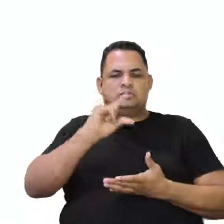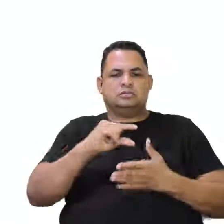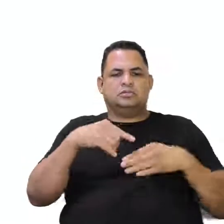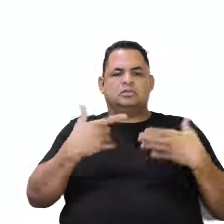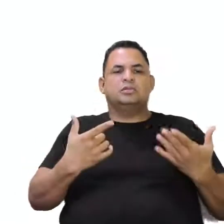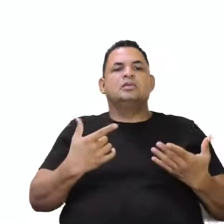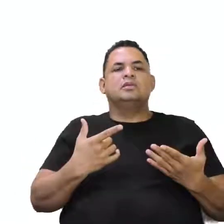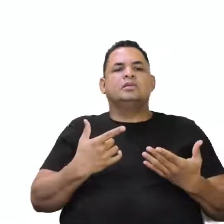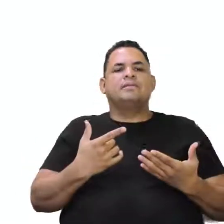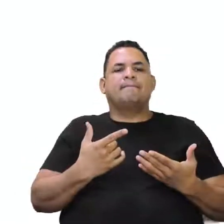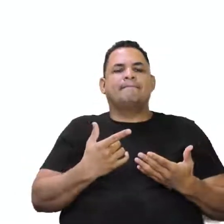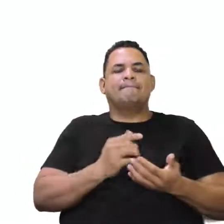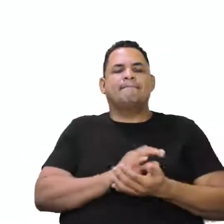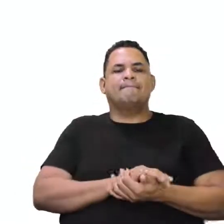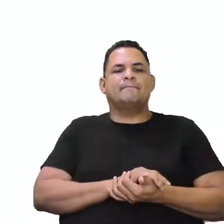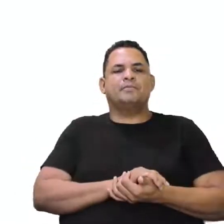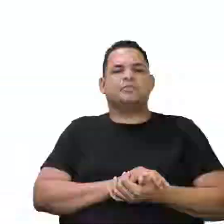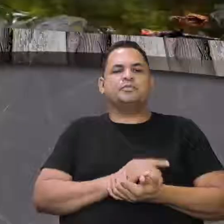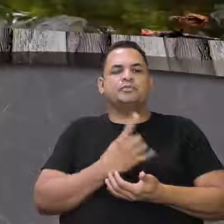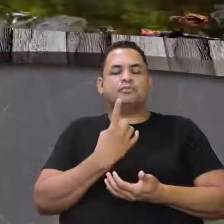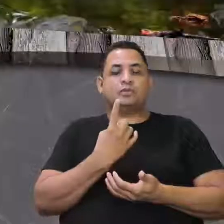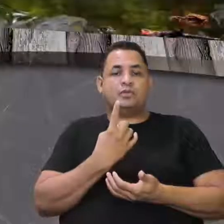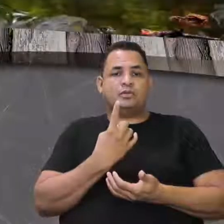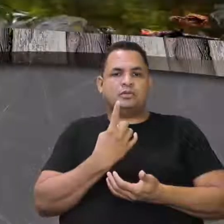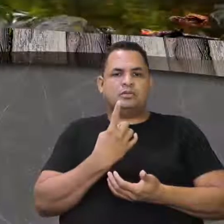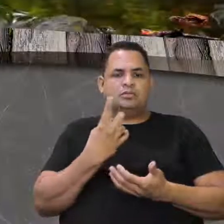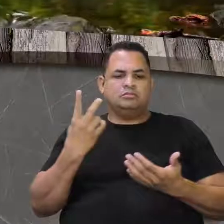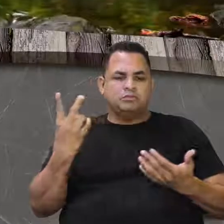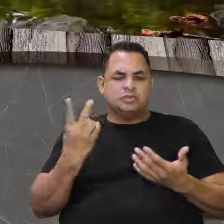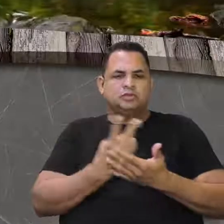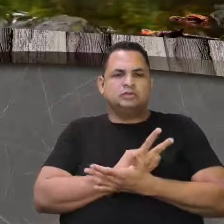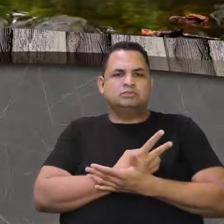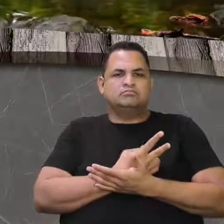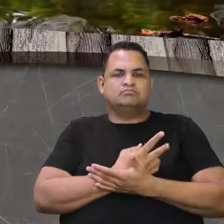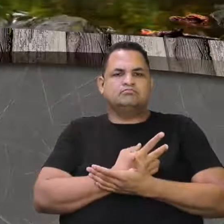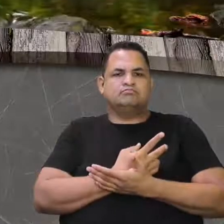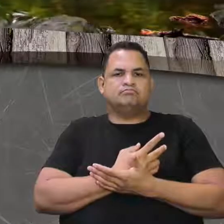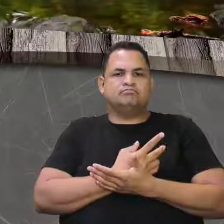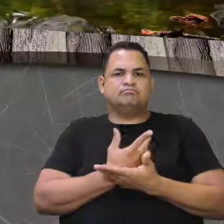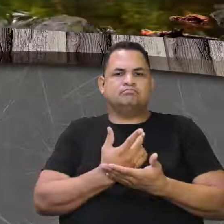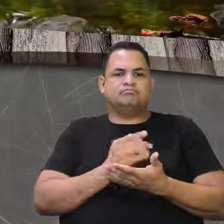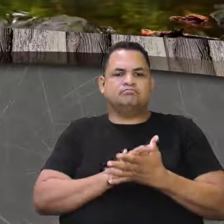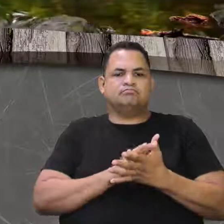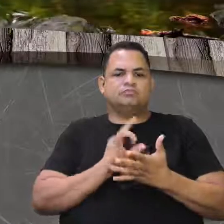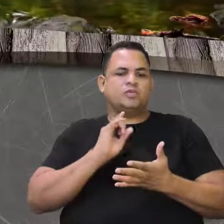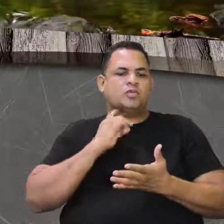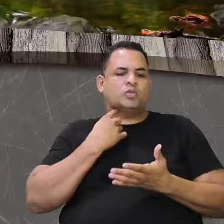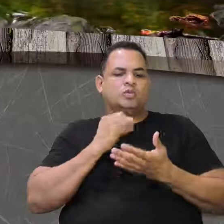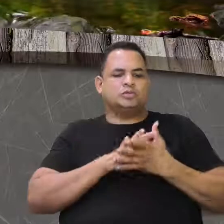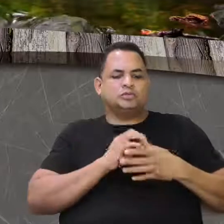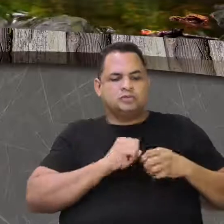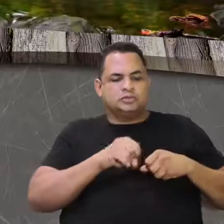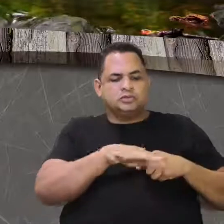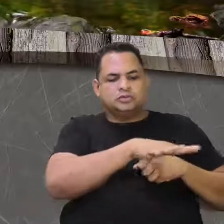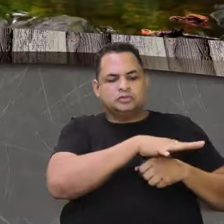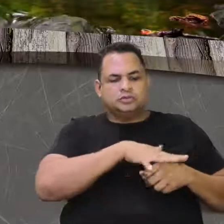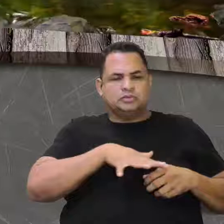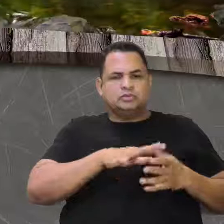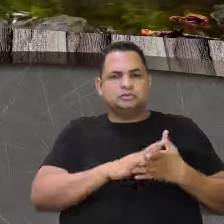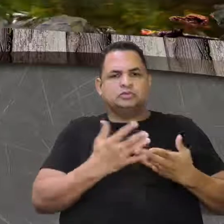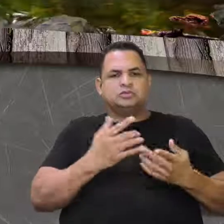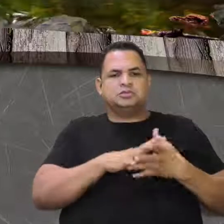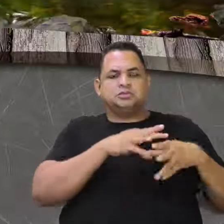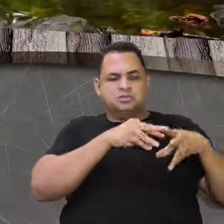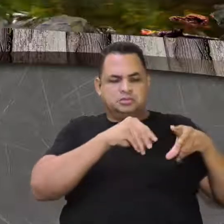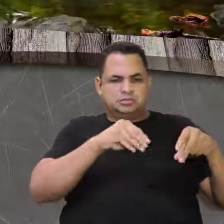Então você vai, quer dizer, uma situação pontual, o lixo despejado nesse ambiente, ou pode